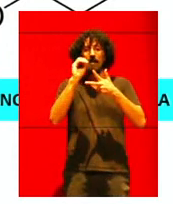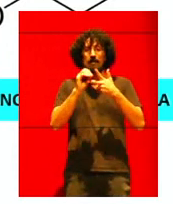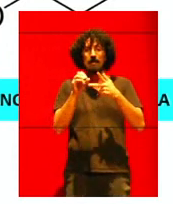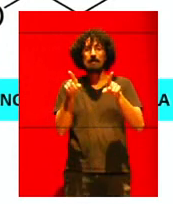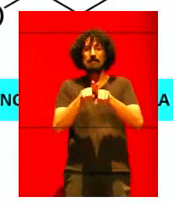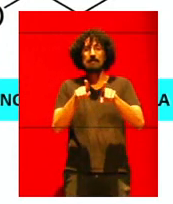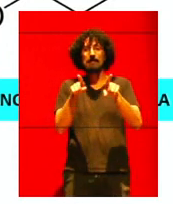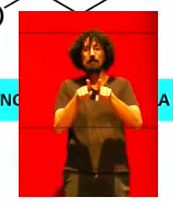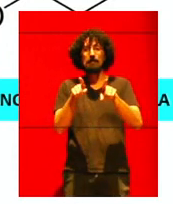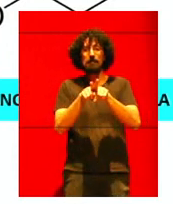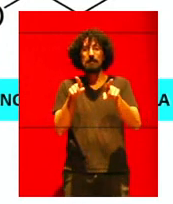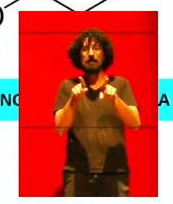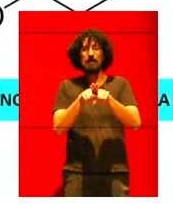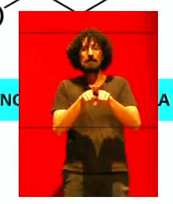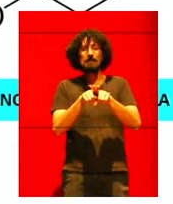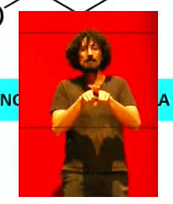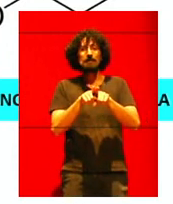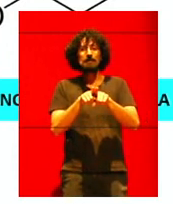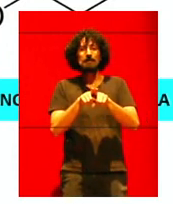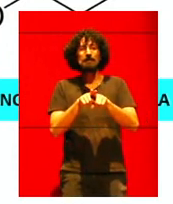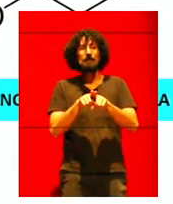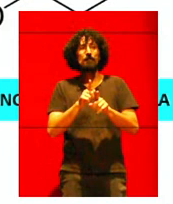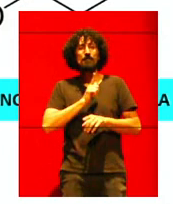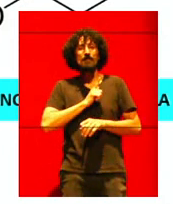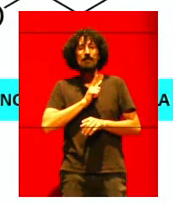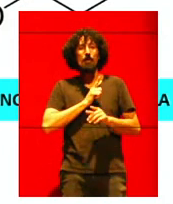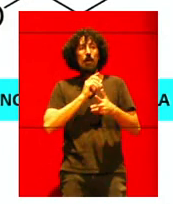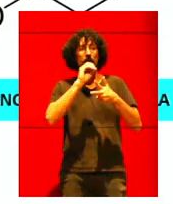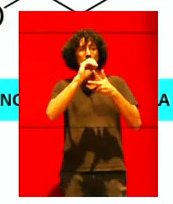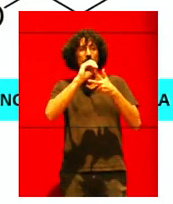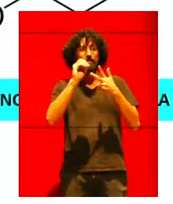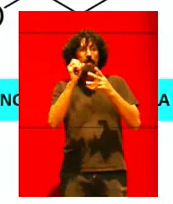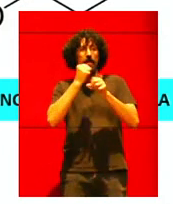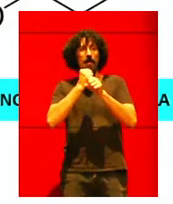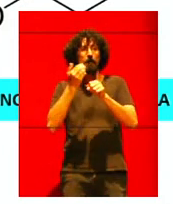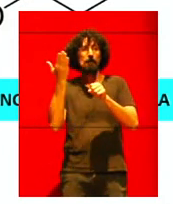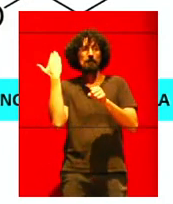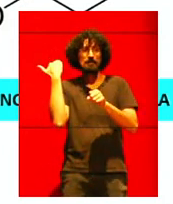veio no Enem do ano passado.